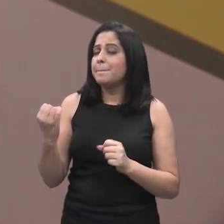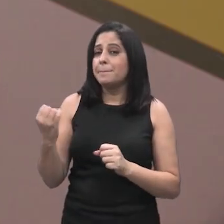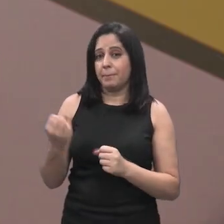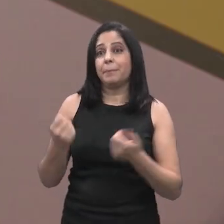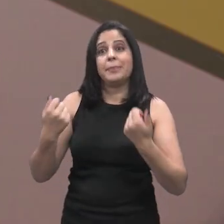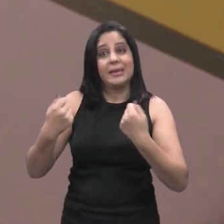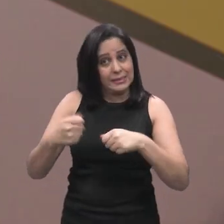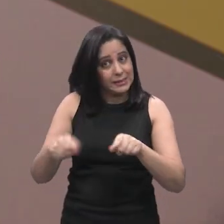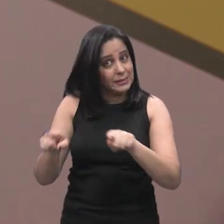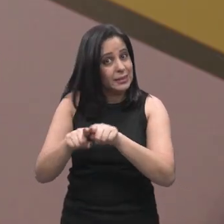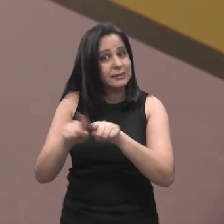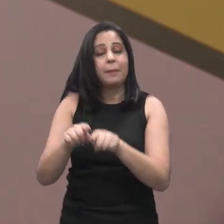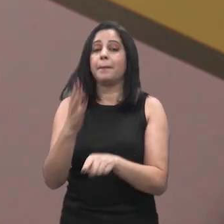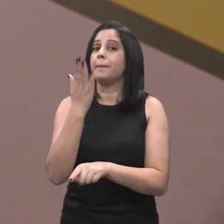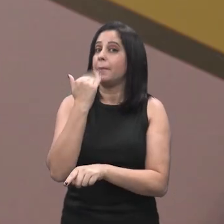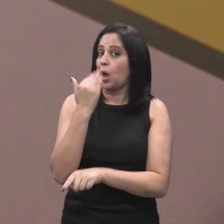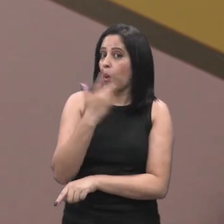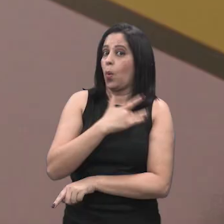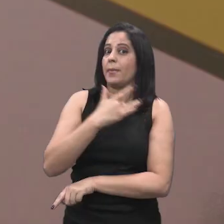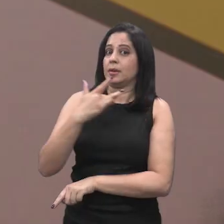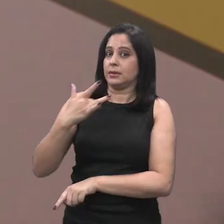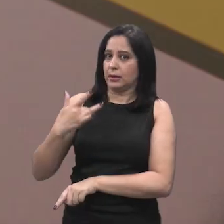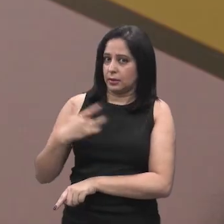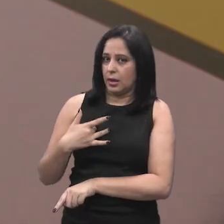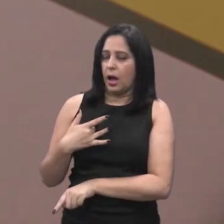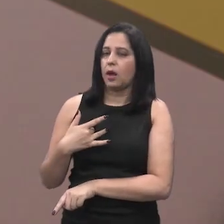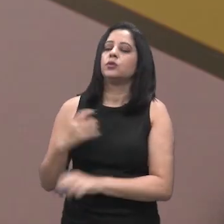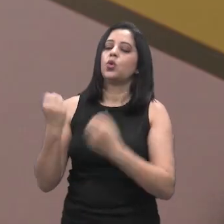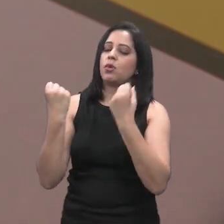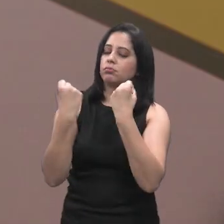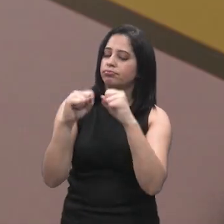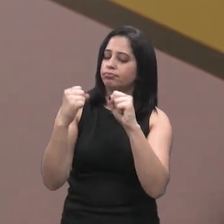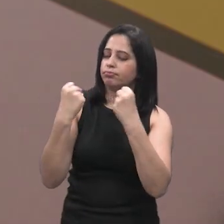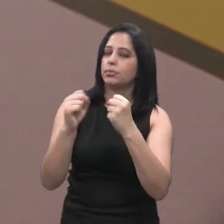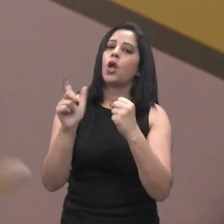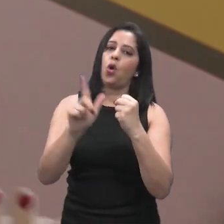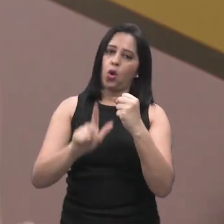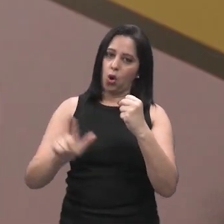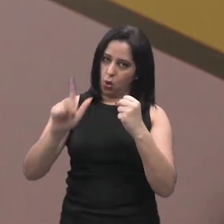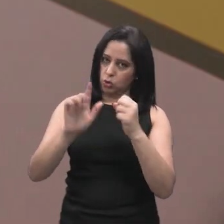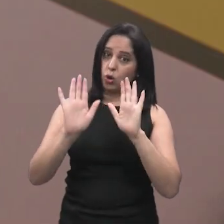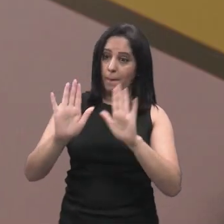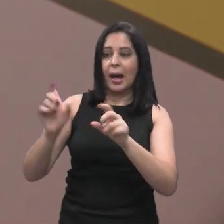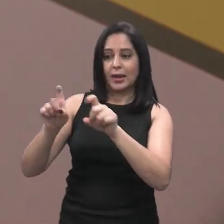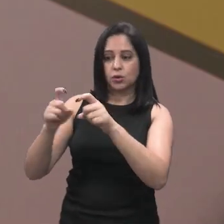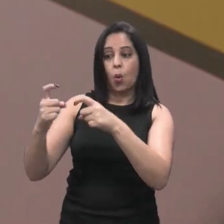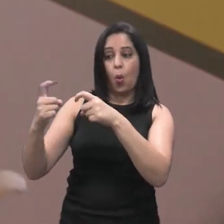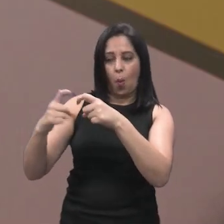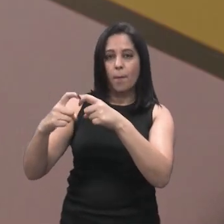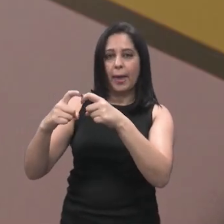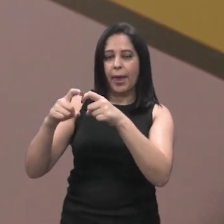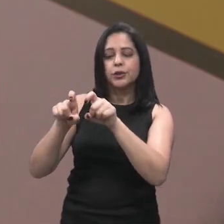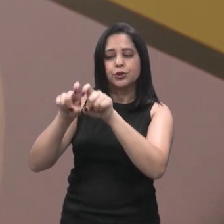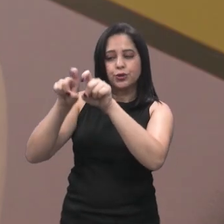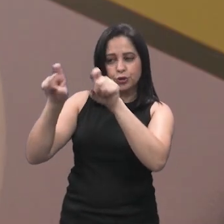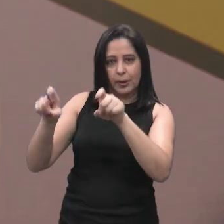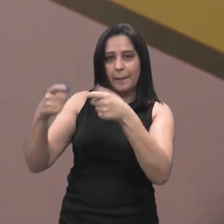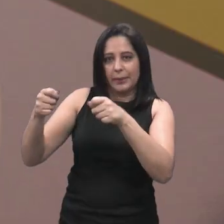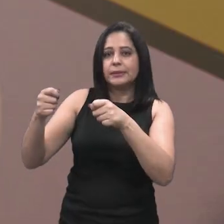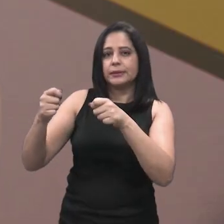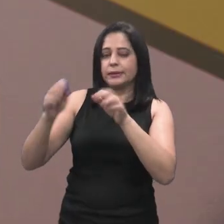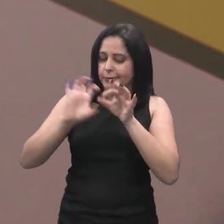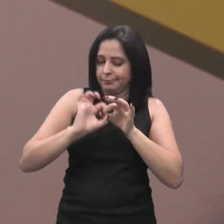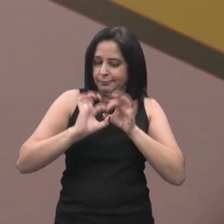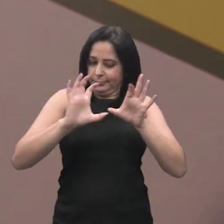e atividades físicas leves, desde que, obviamente, com a liberação do ginecologista, com o obstetra e ginecologista